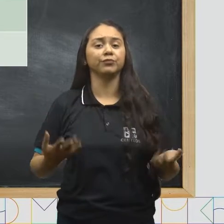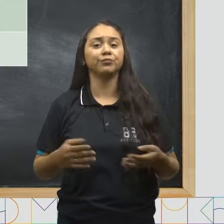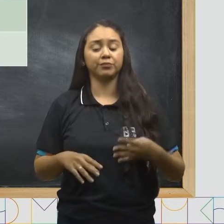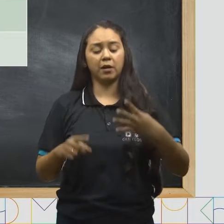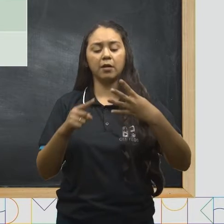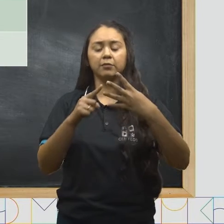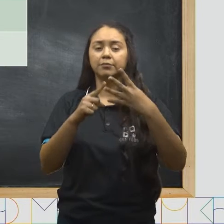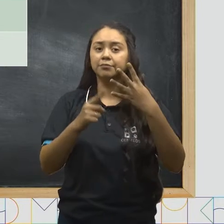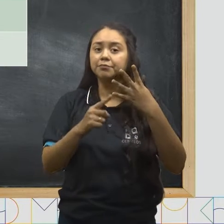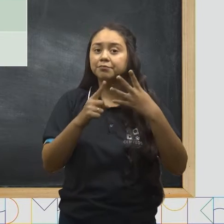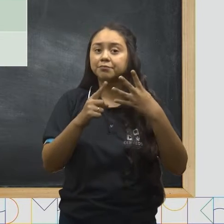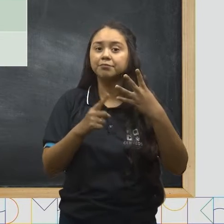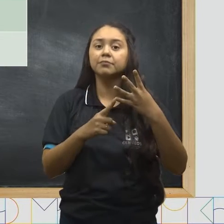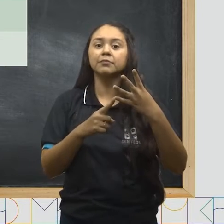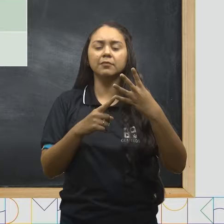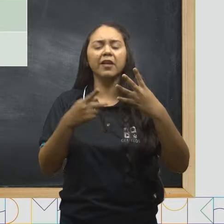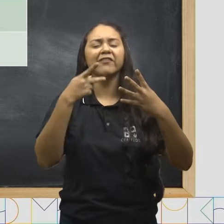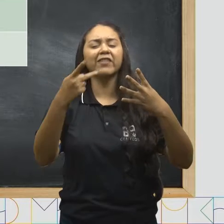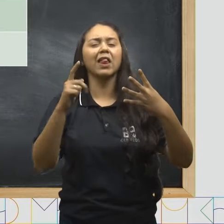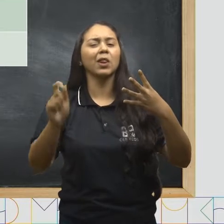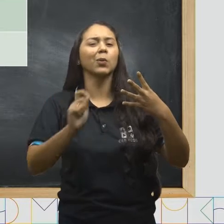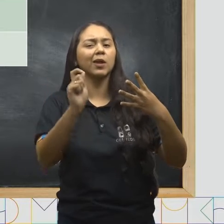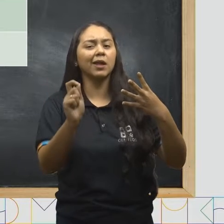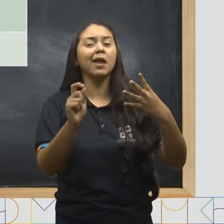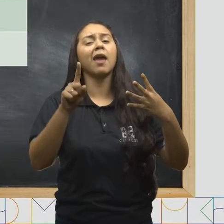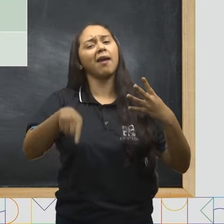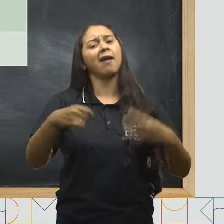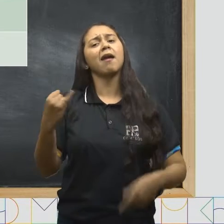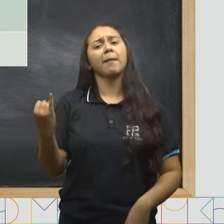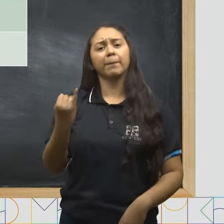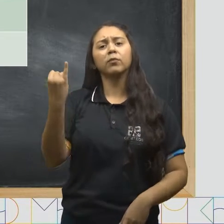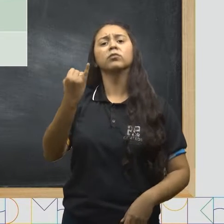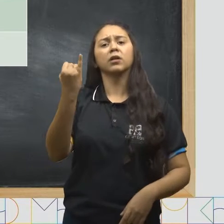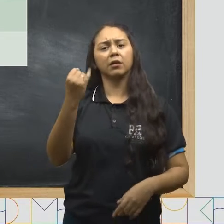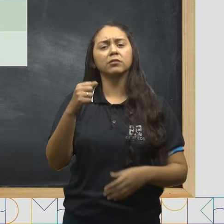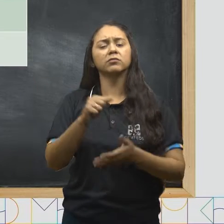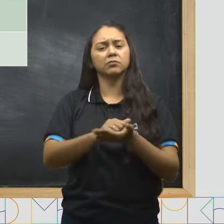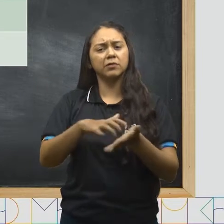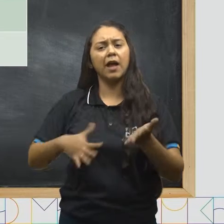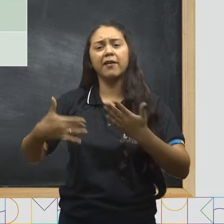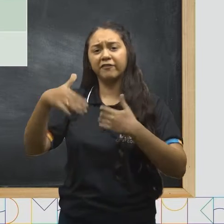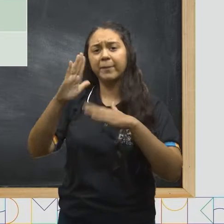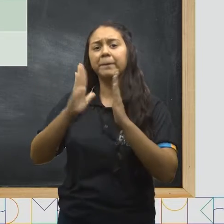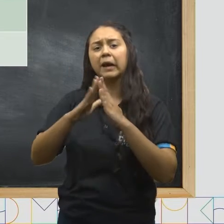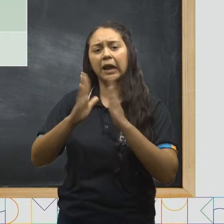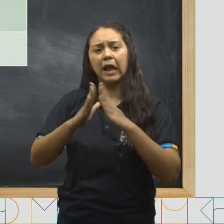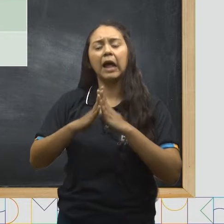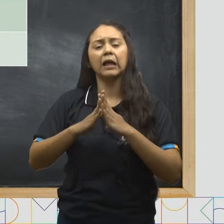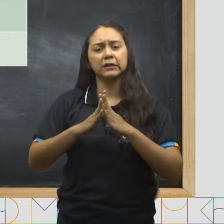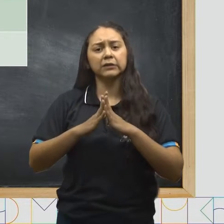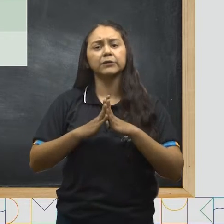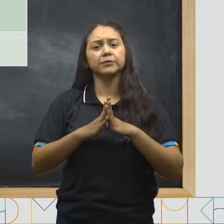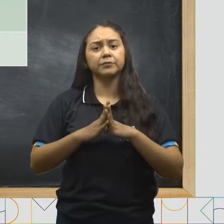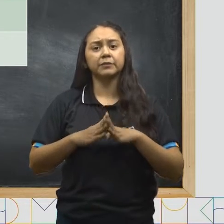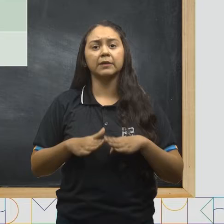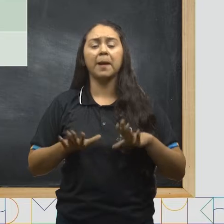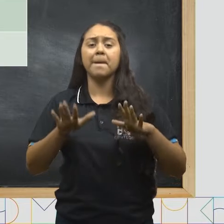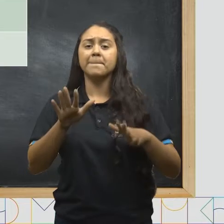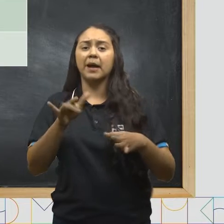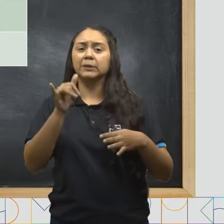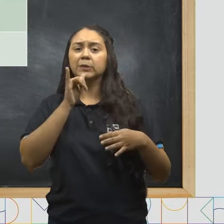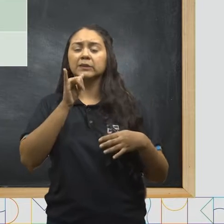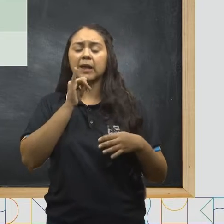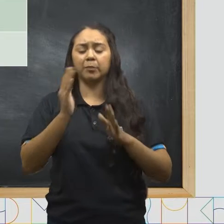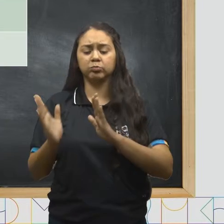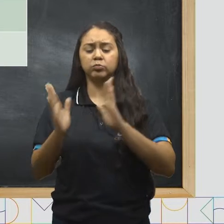Já Raimundo e André dizem que é importante o dever de casa. Quanto ao assunto da